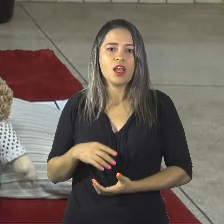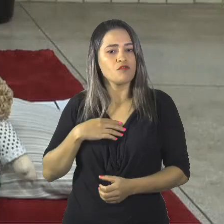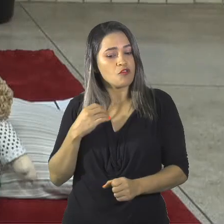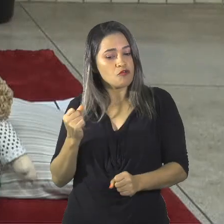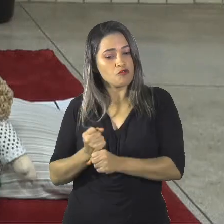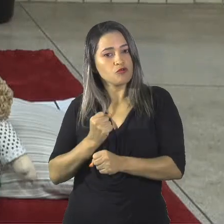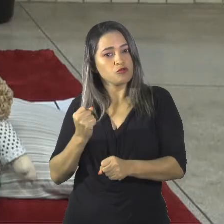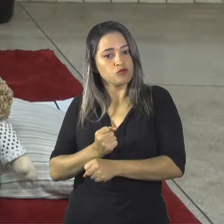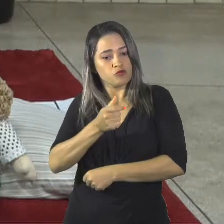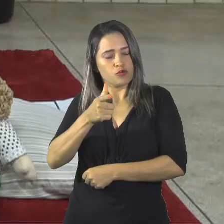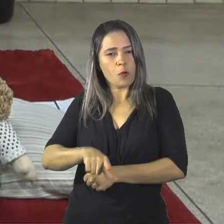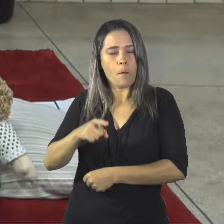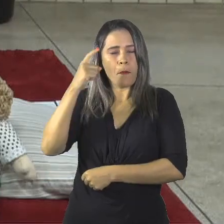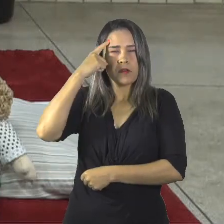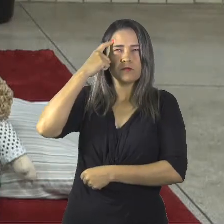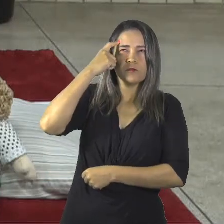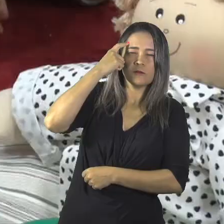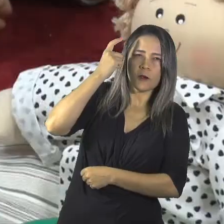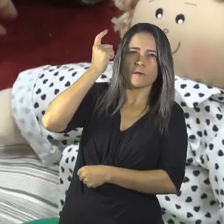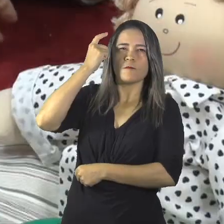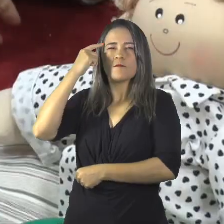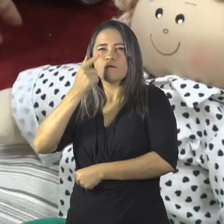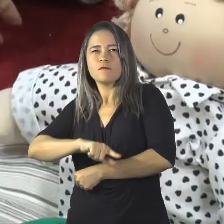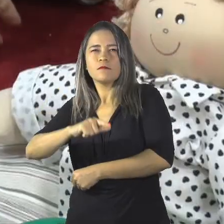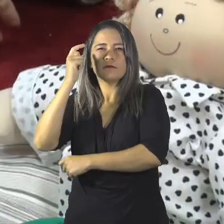construí-la novamente. Pensei,